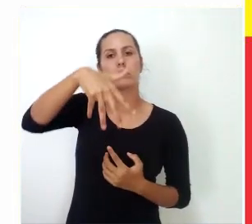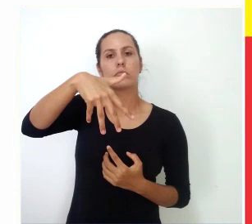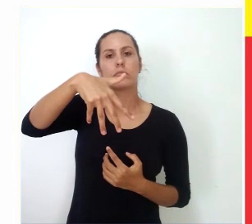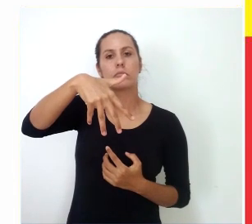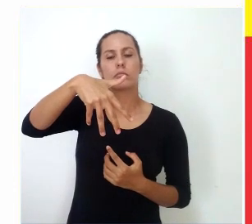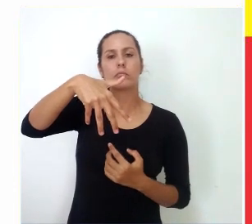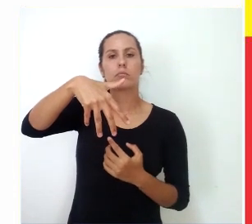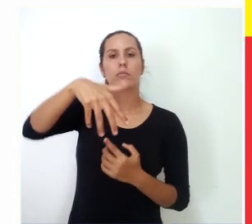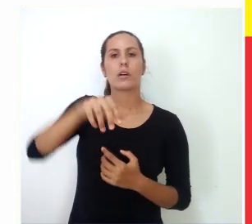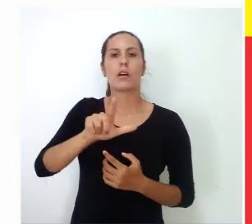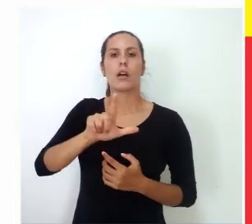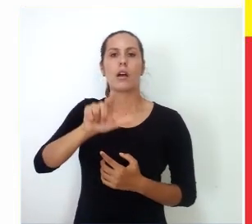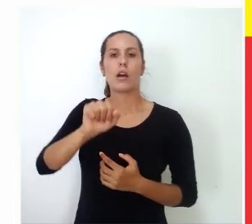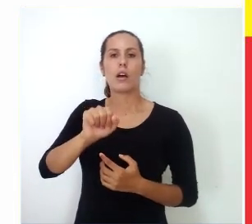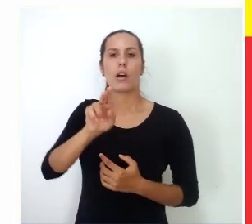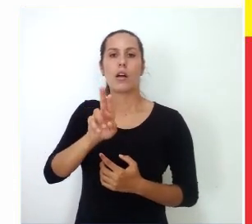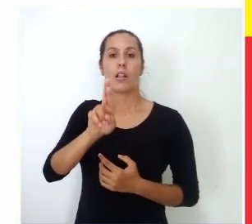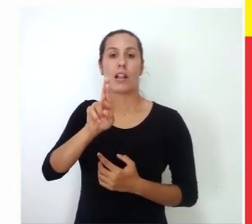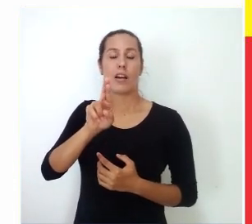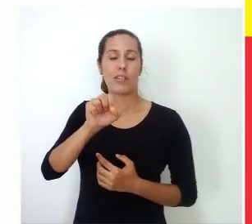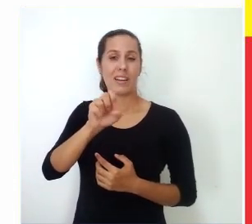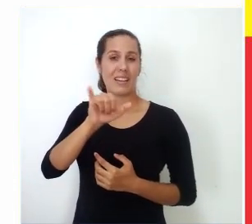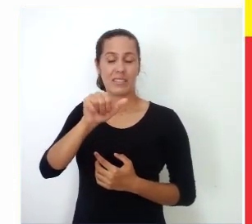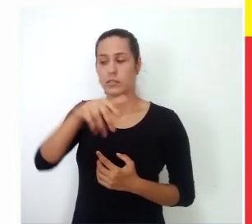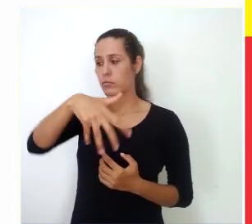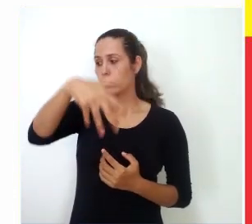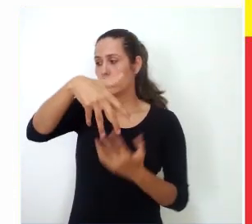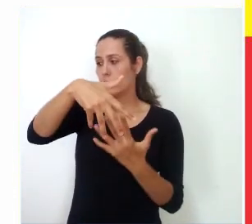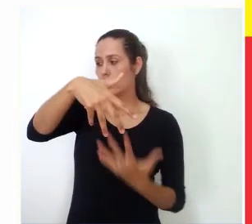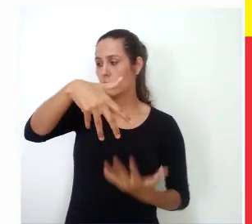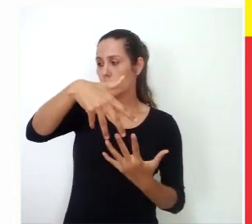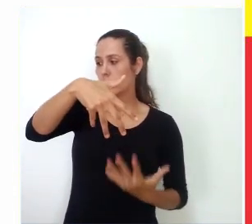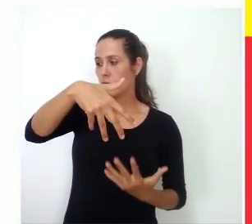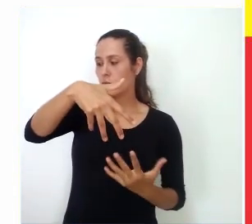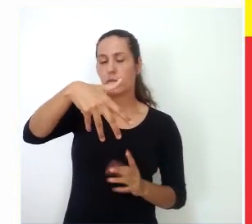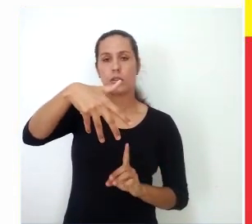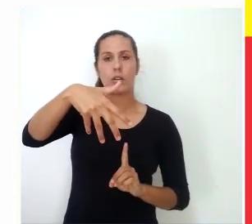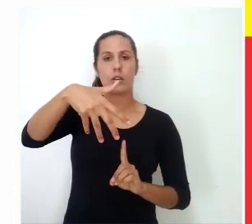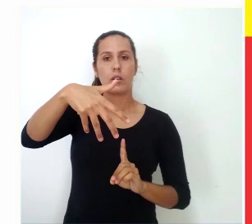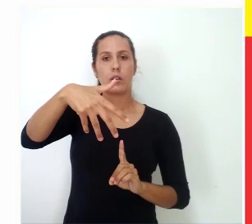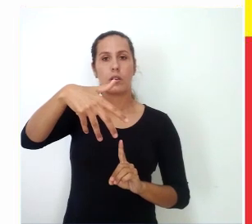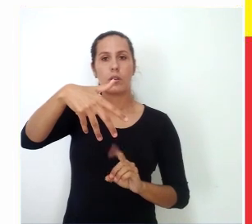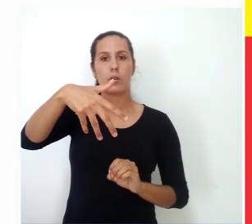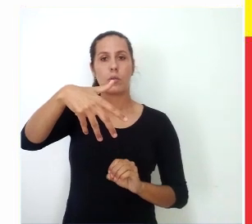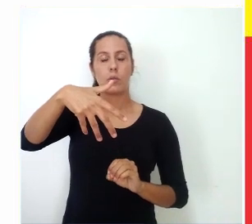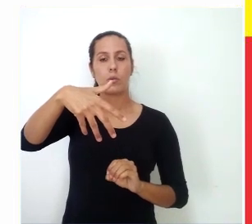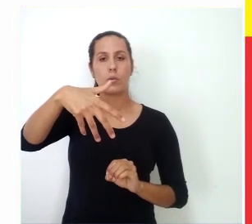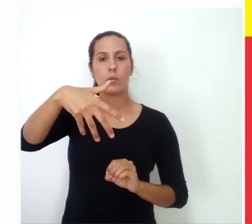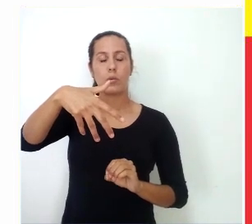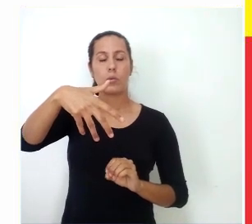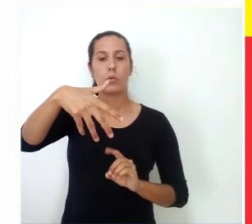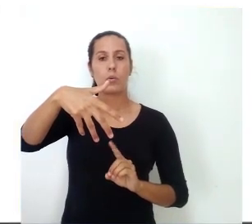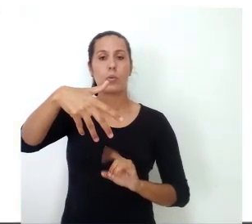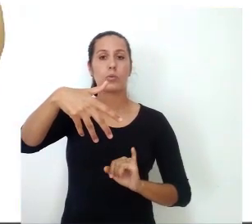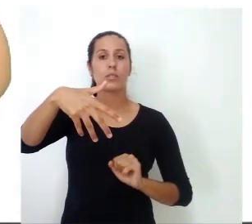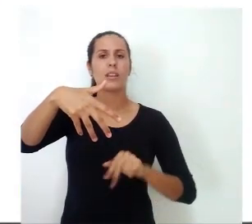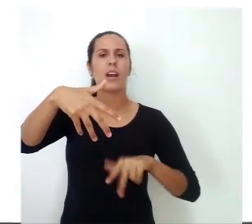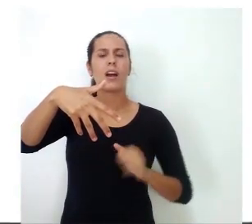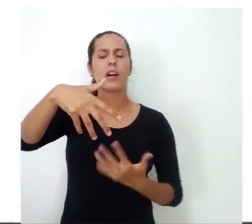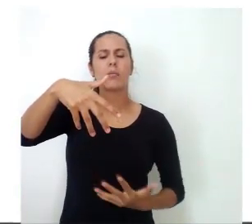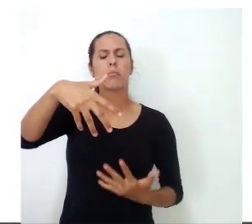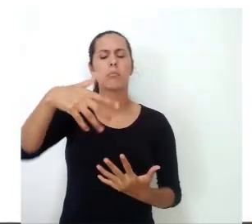imagem, Laurásia. E outro ao sul, embaixo, Goldiana. Pergunta de Dantas,